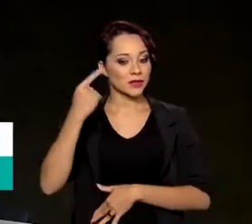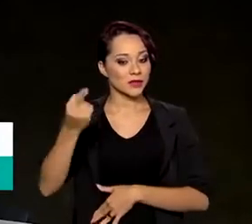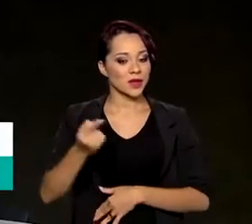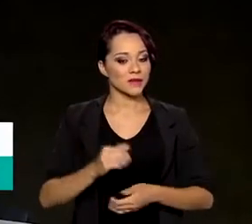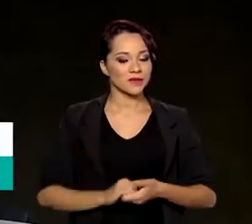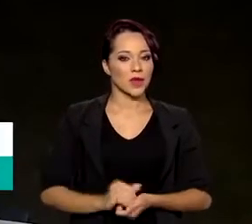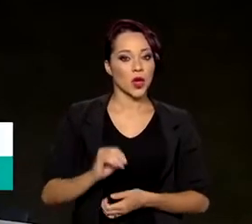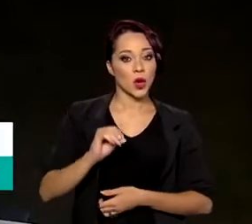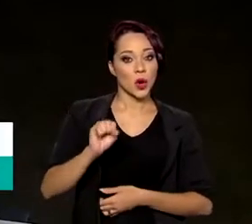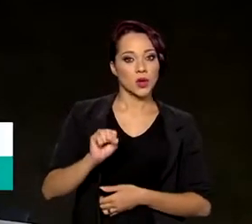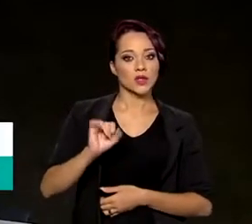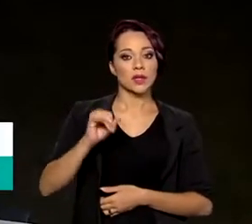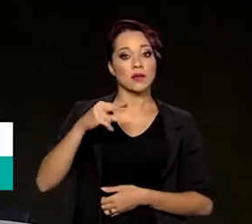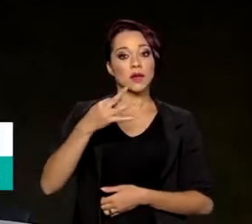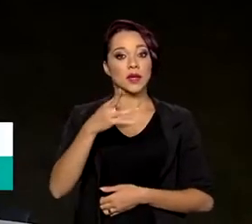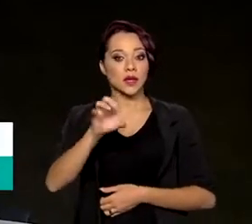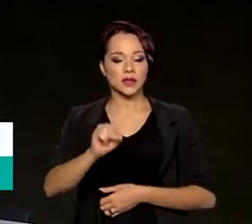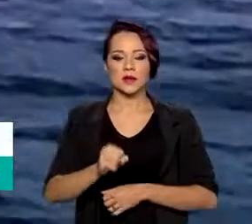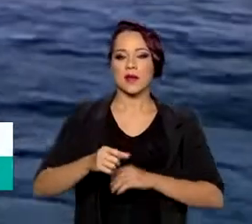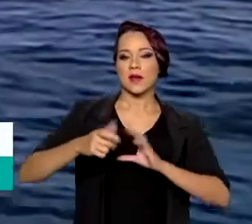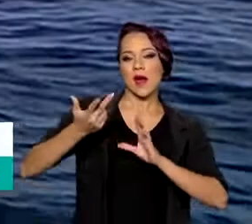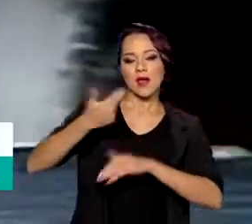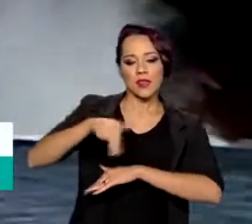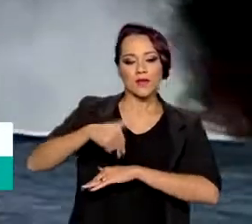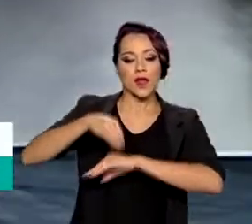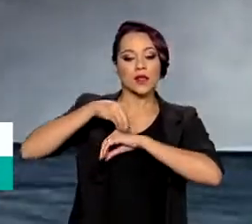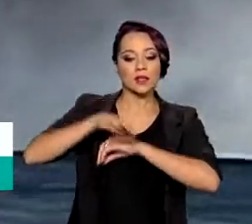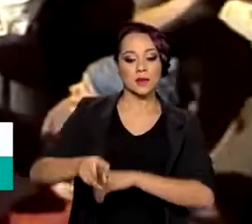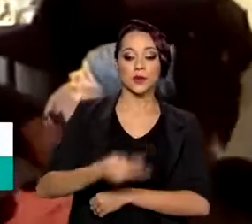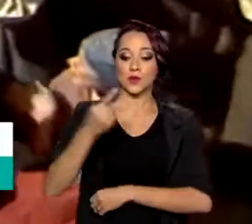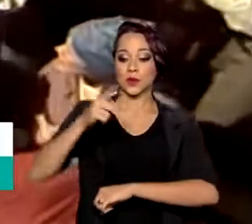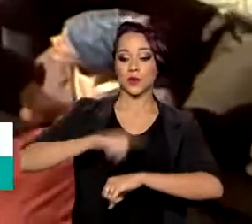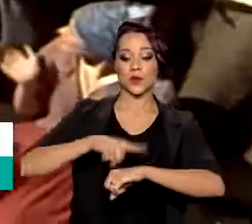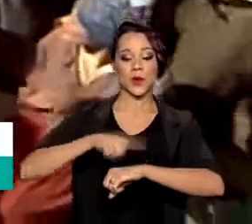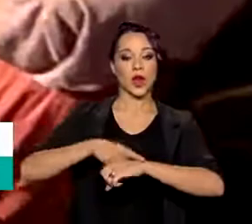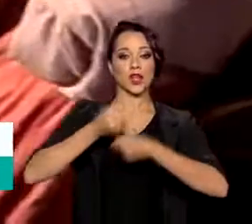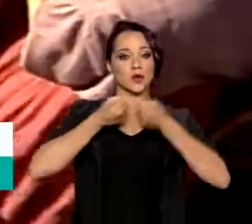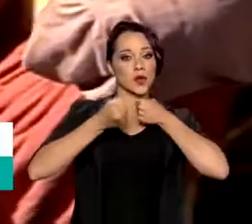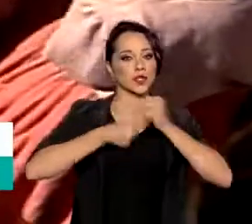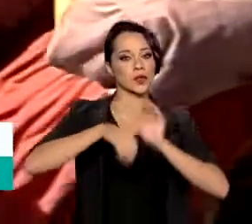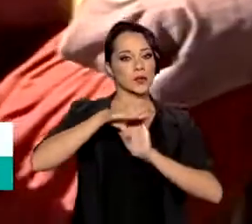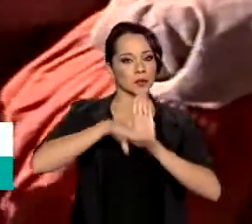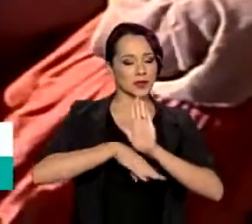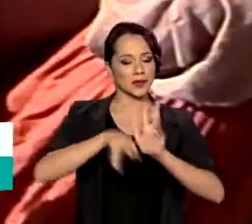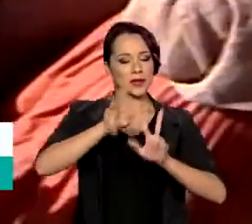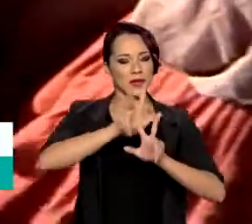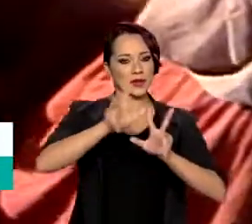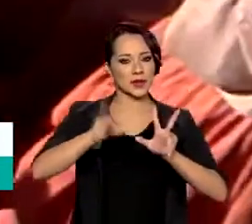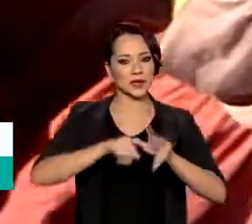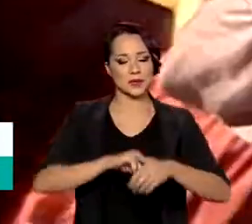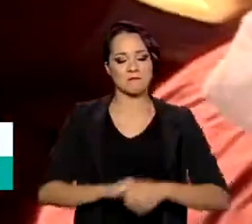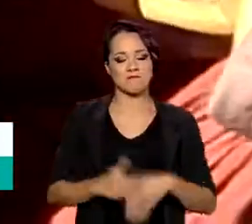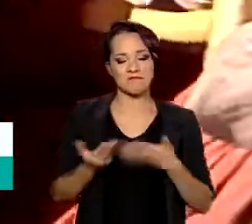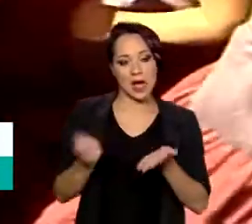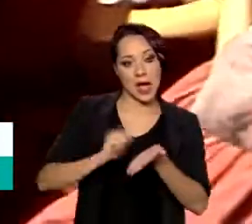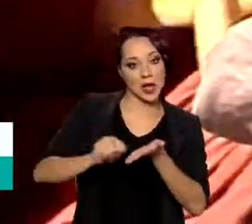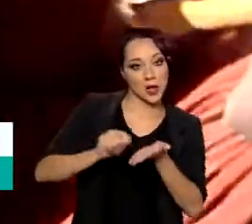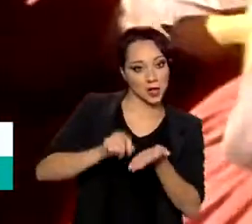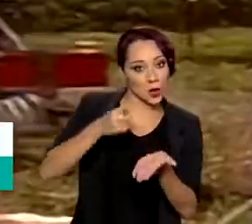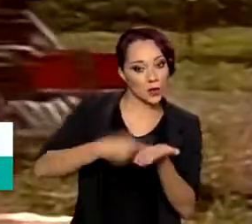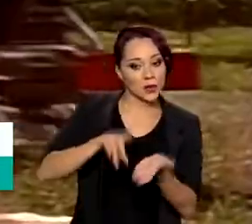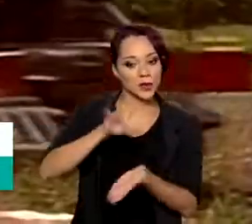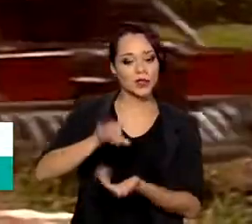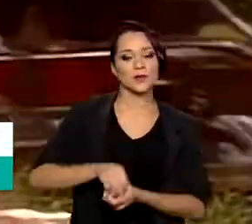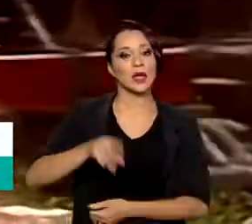clássico Os Imigrantes. A novela vai marcar o lançamento do segundo horário de folhetins na programação da TV Brasil. Então anota aí na agenda.